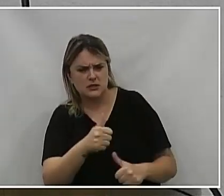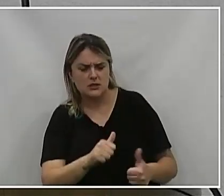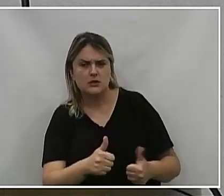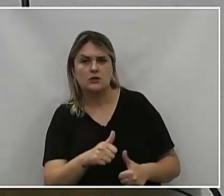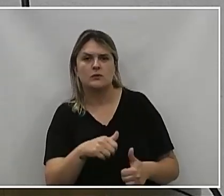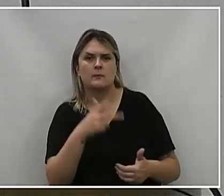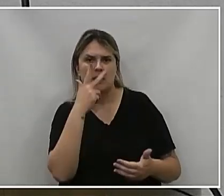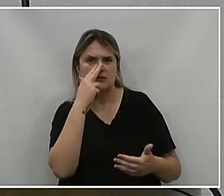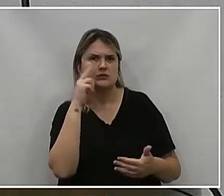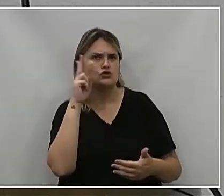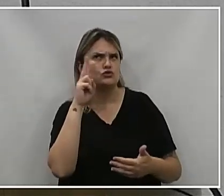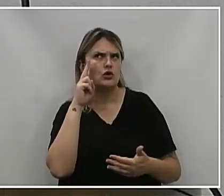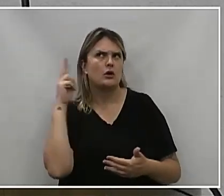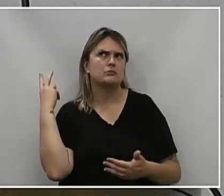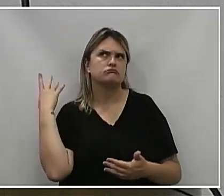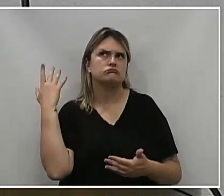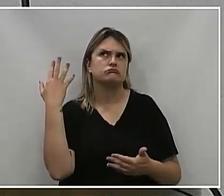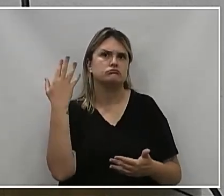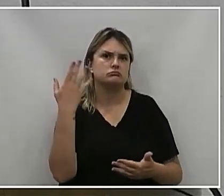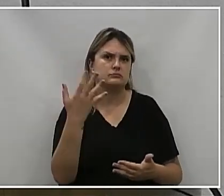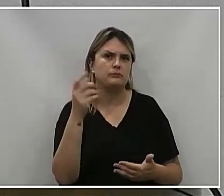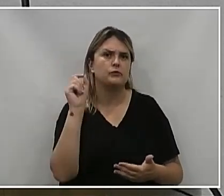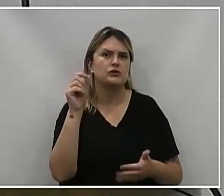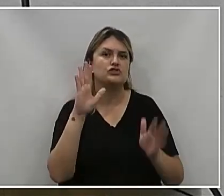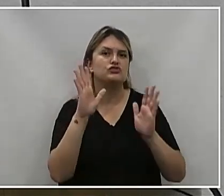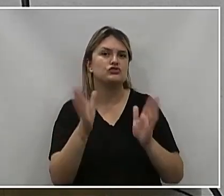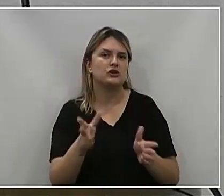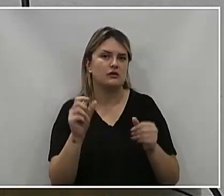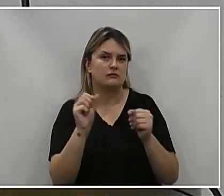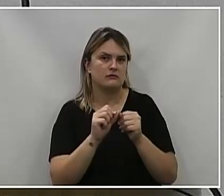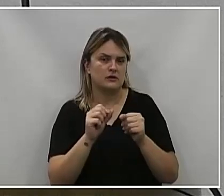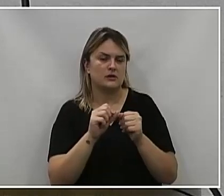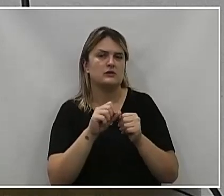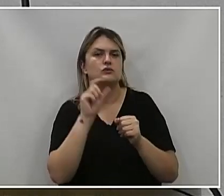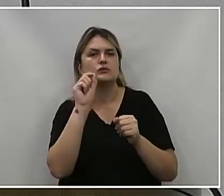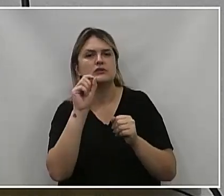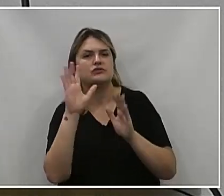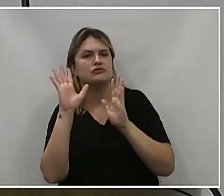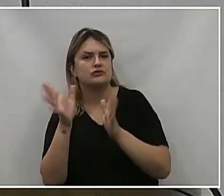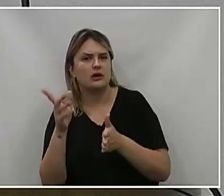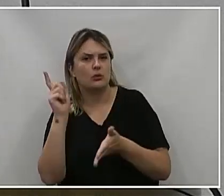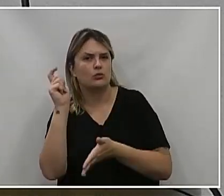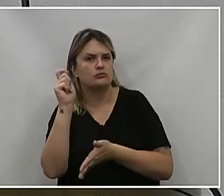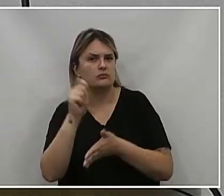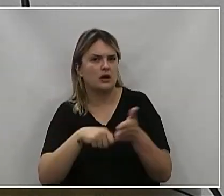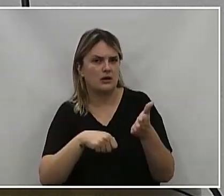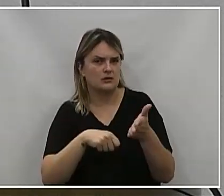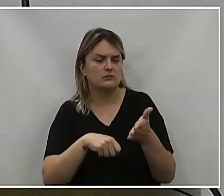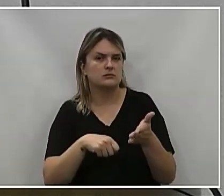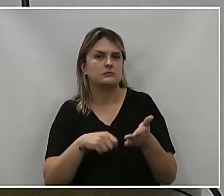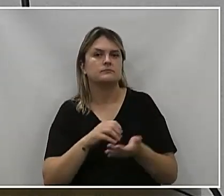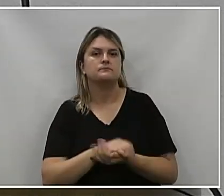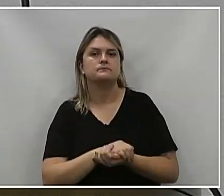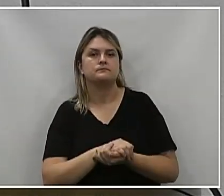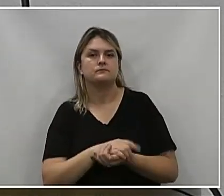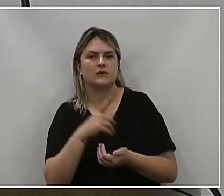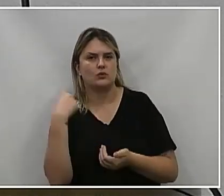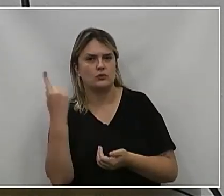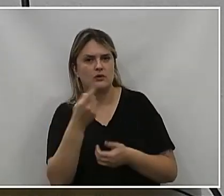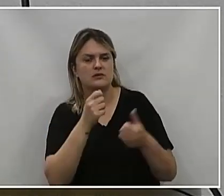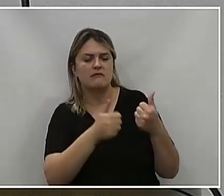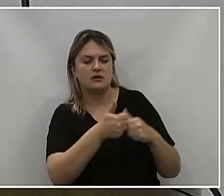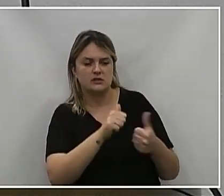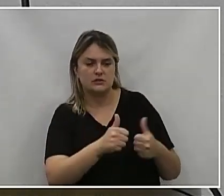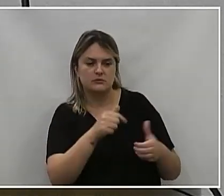de histórico, inclusive do que foi contratado uma empresa de consultoria para avaliar todo esse